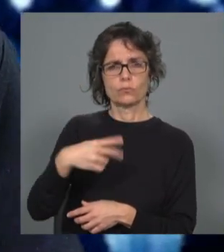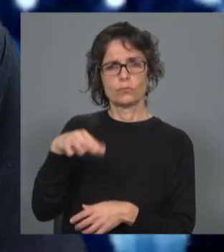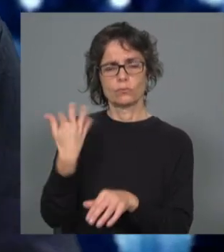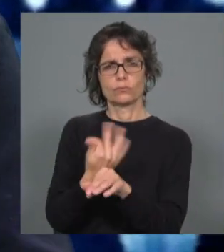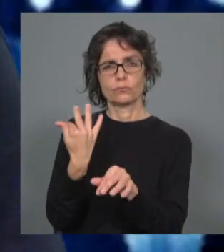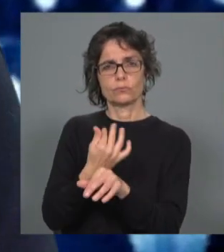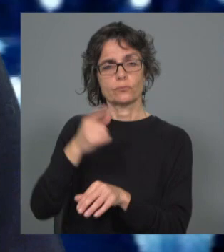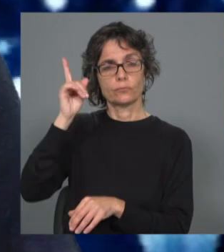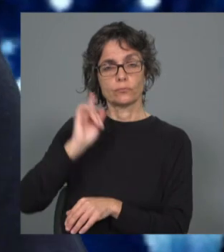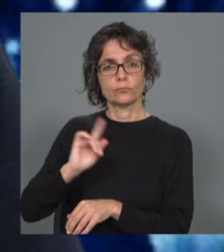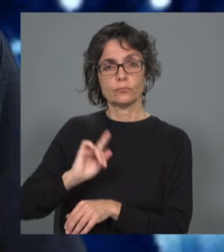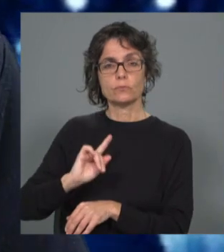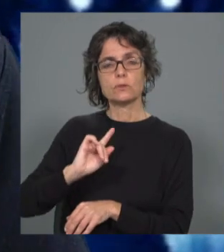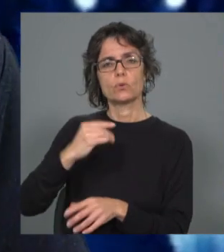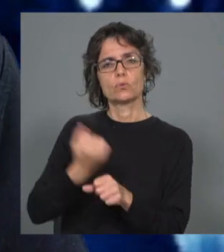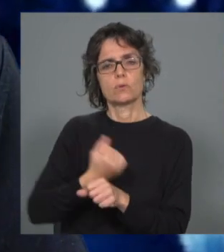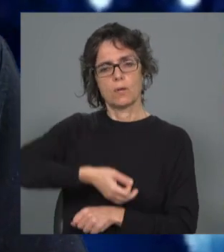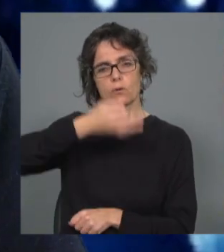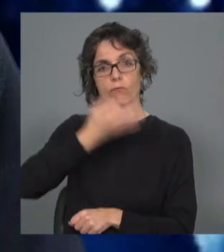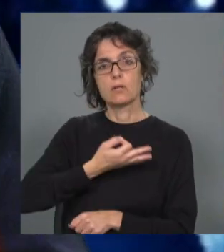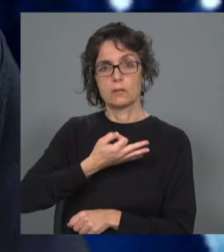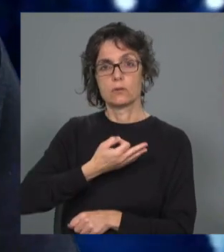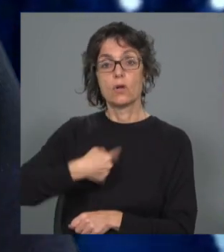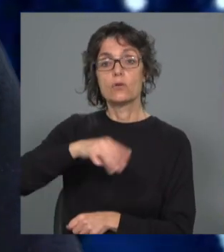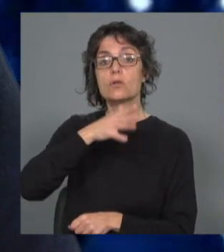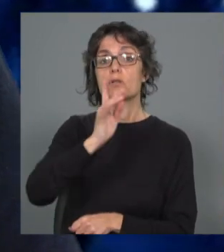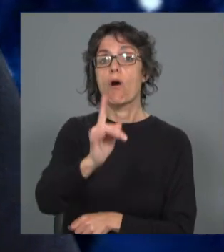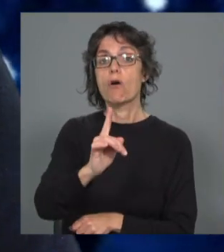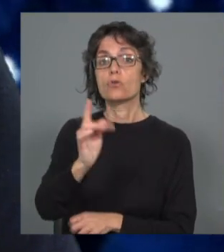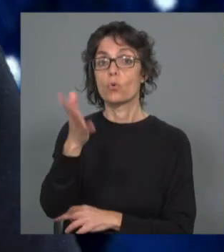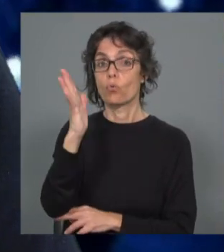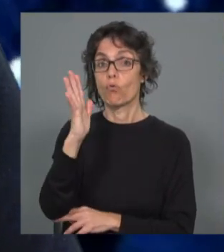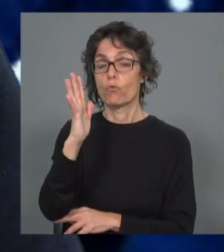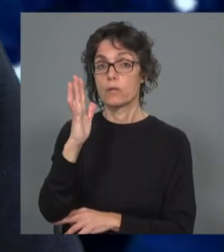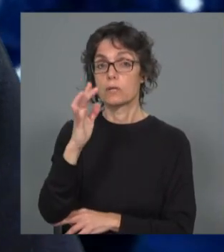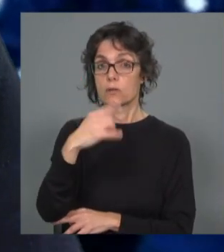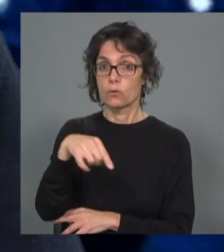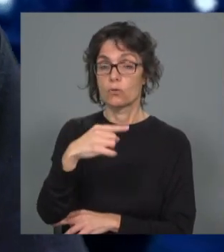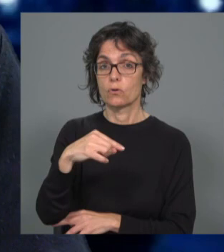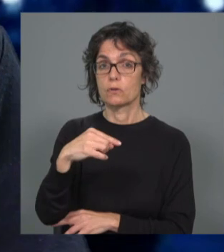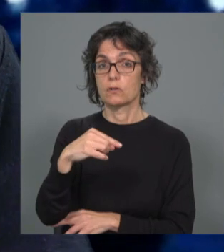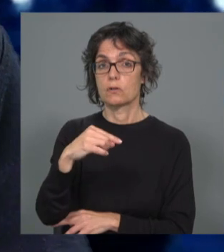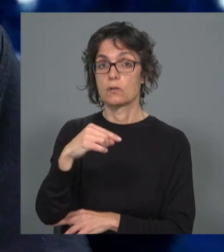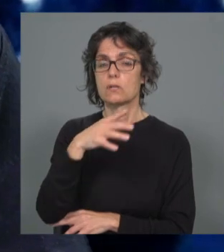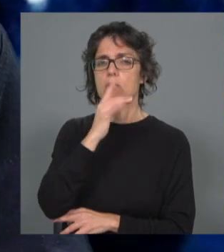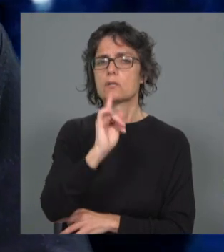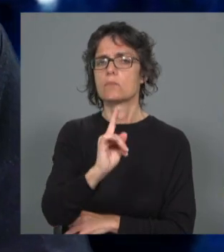comemoramos o Dia do Trabalho Digno e dizíamos nós, numa conferência que promovemos,